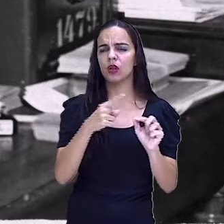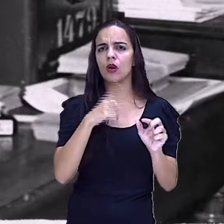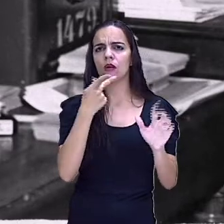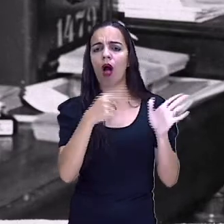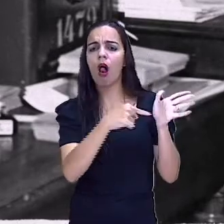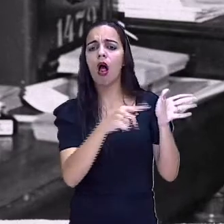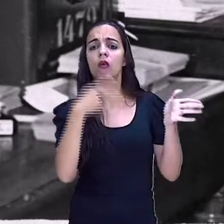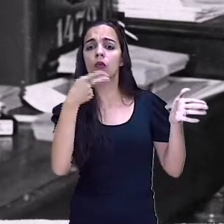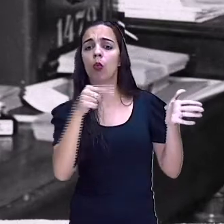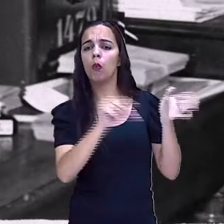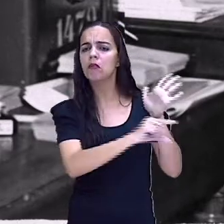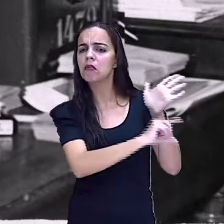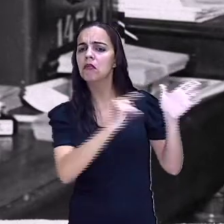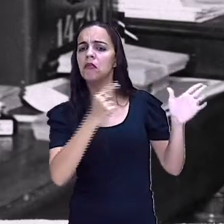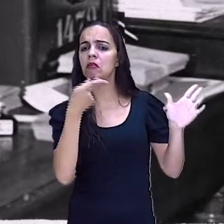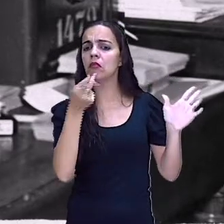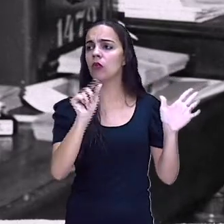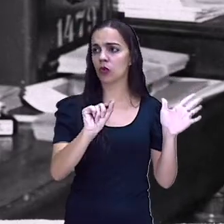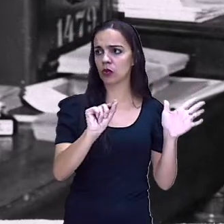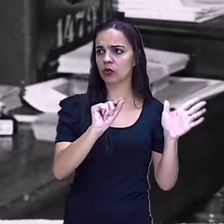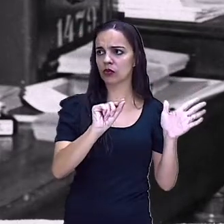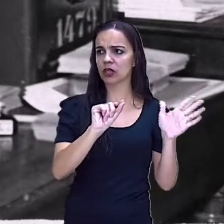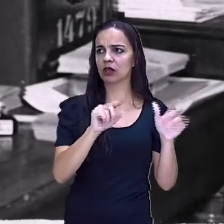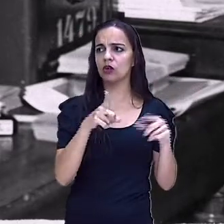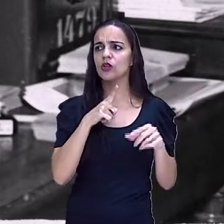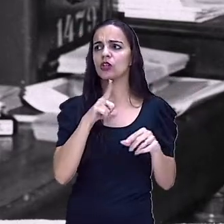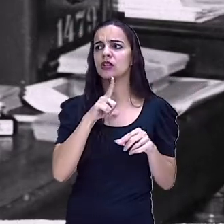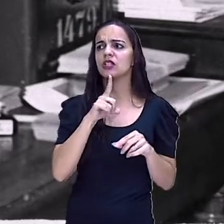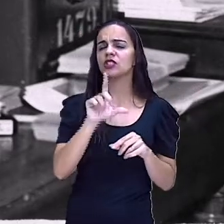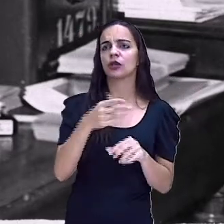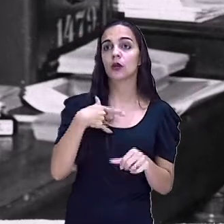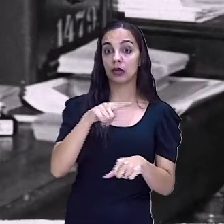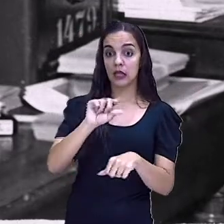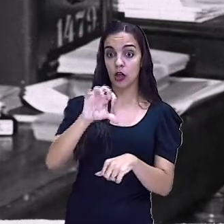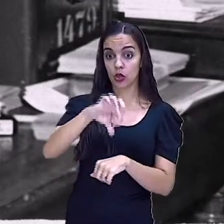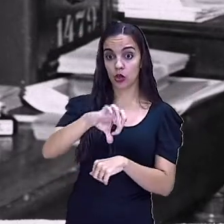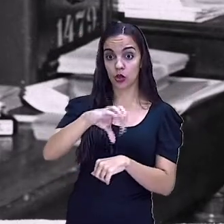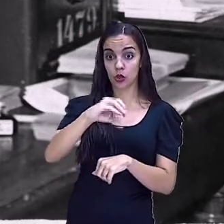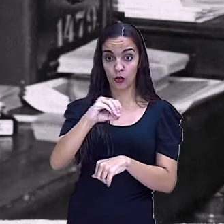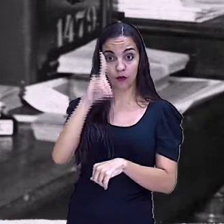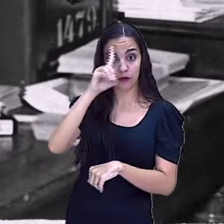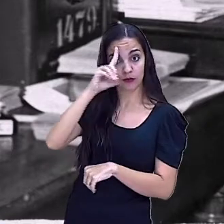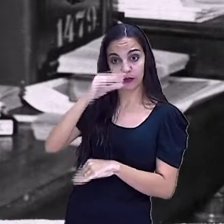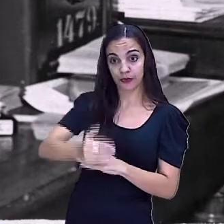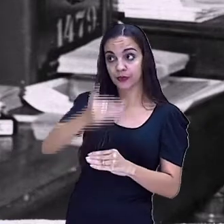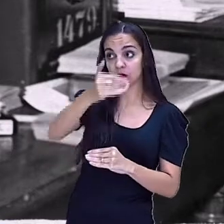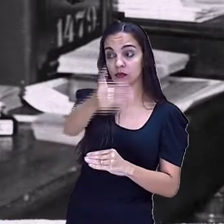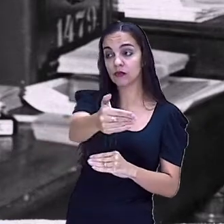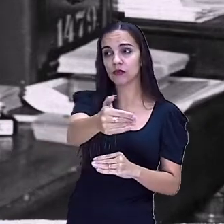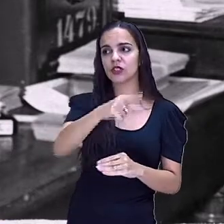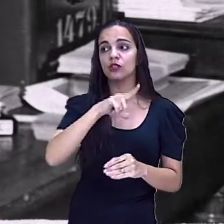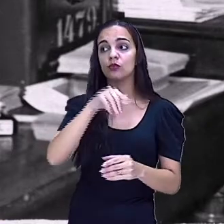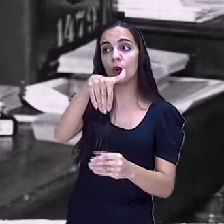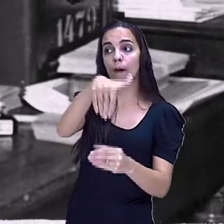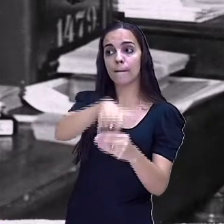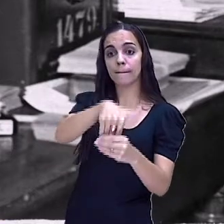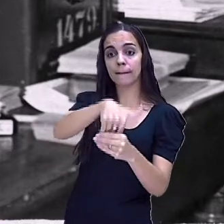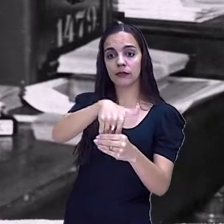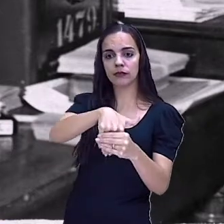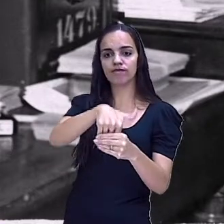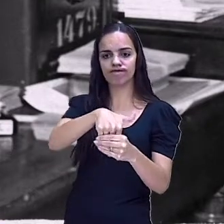decretava que seria determinada, no prazo de 90 dias, a data para a realização de